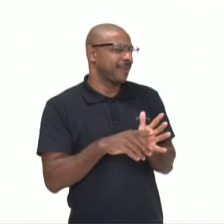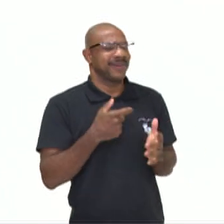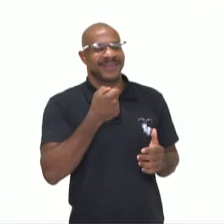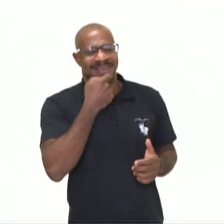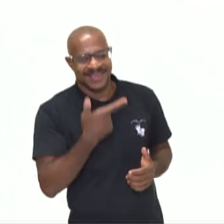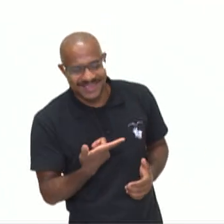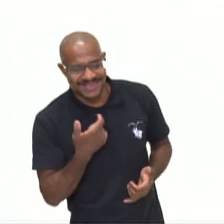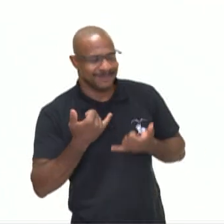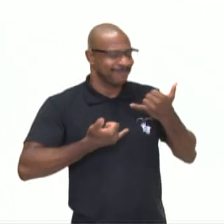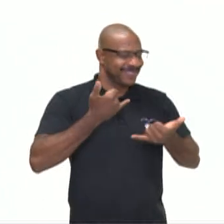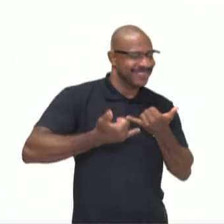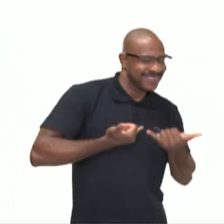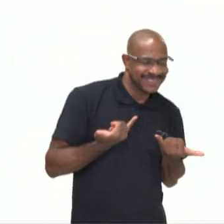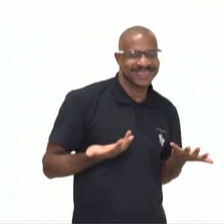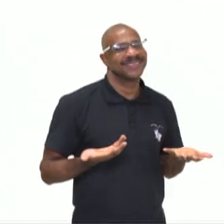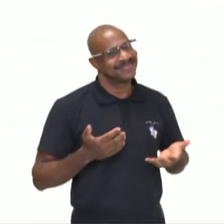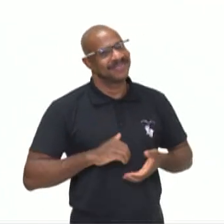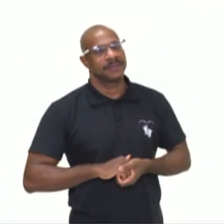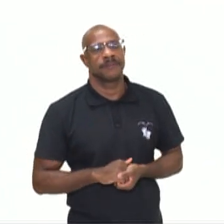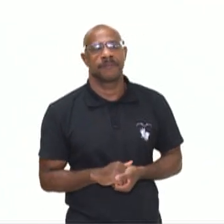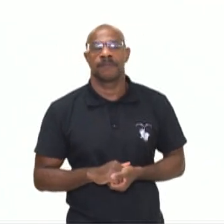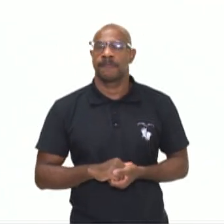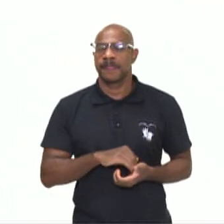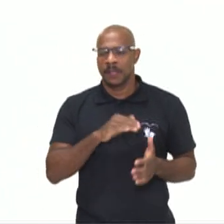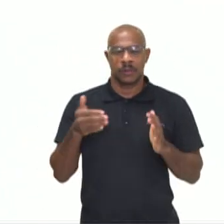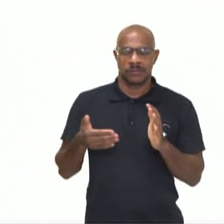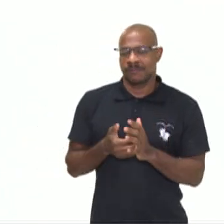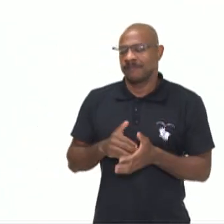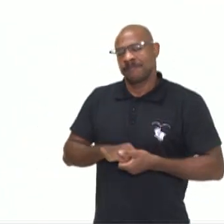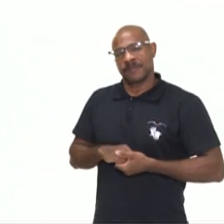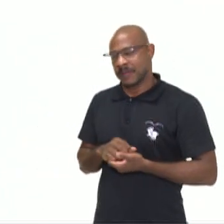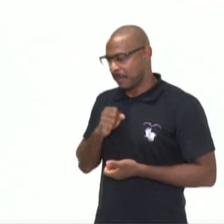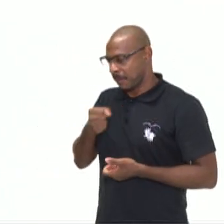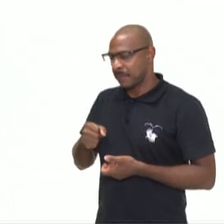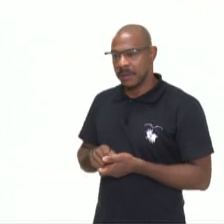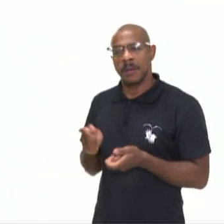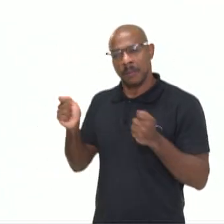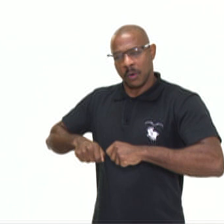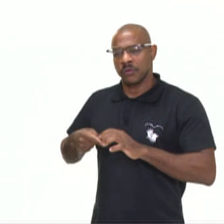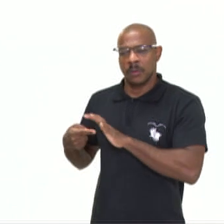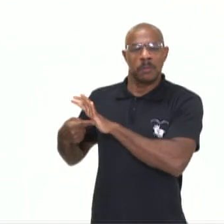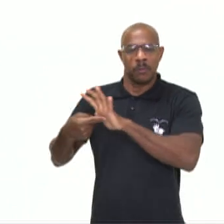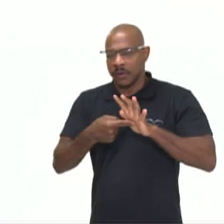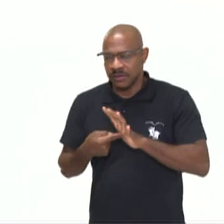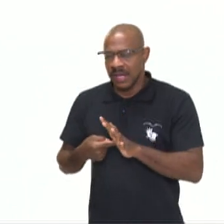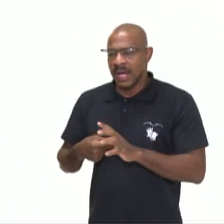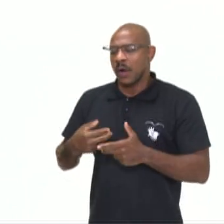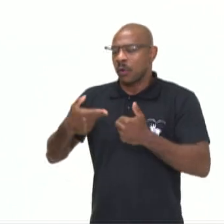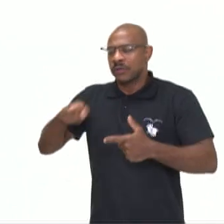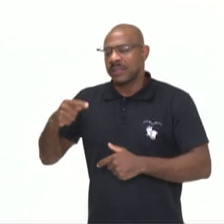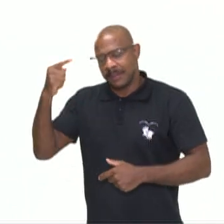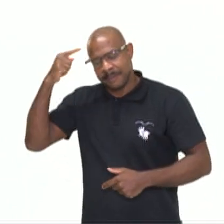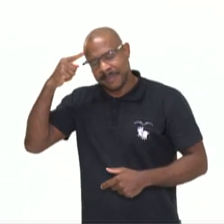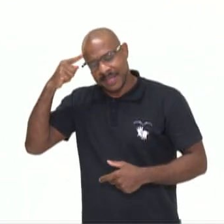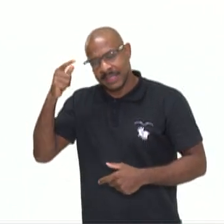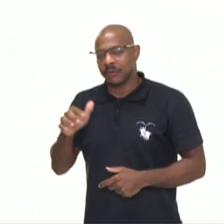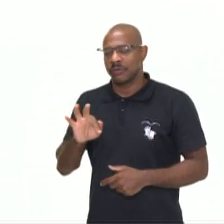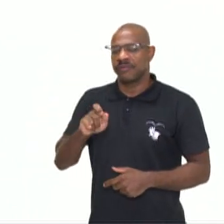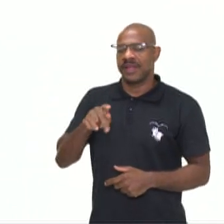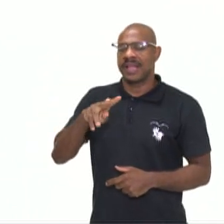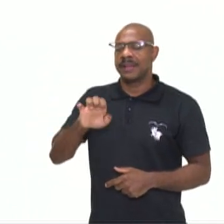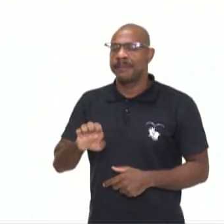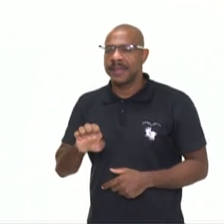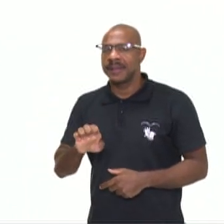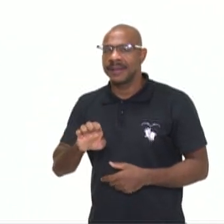divertido, brincalhão. Todatim. Pode revelar algo que você pensa sobre o Felipe e ele nem